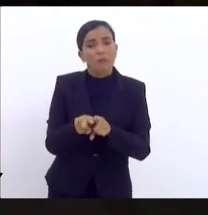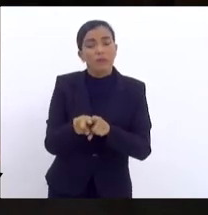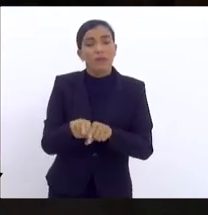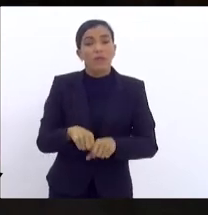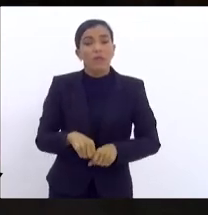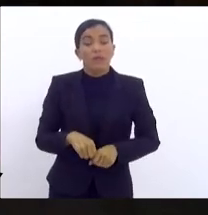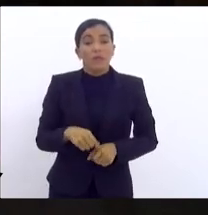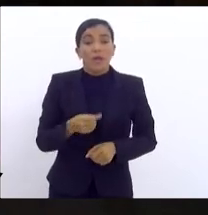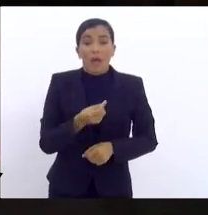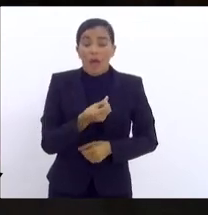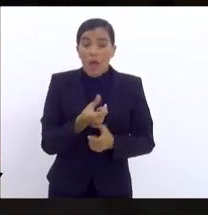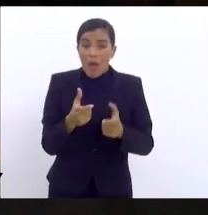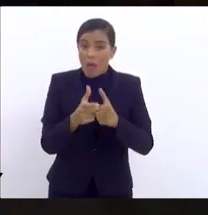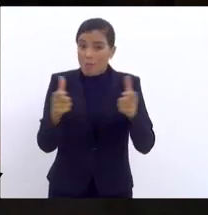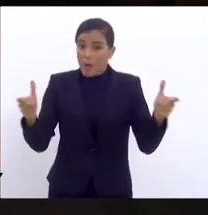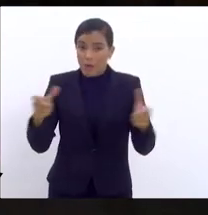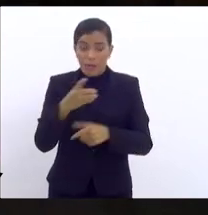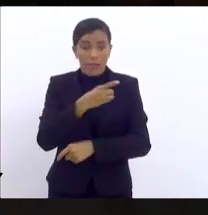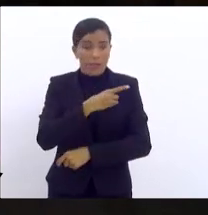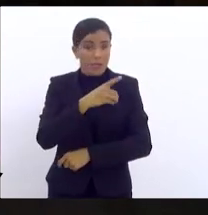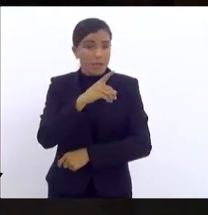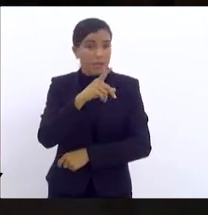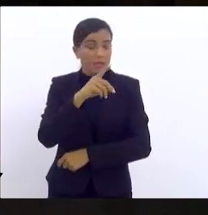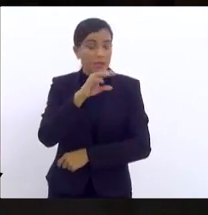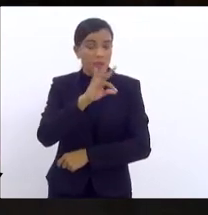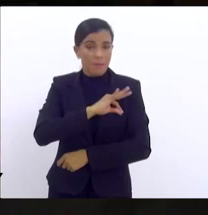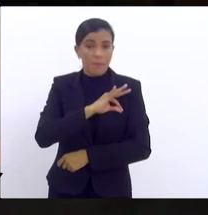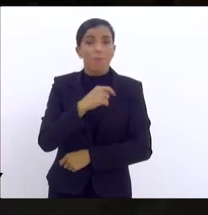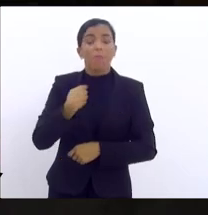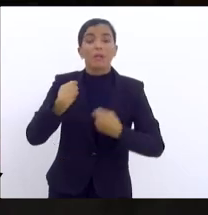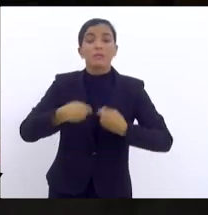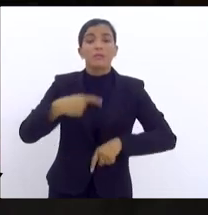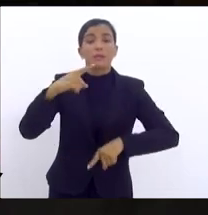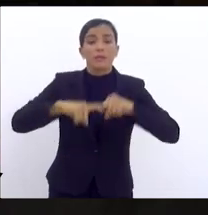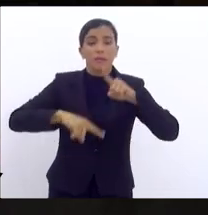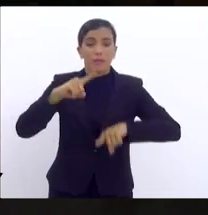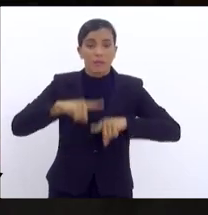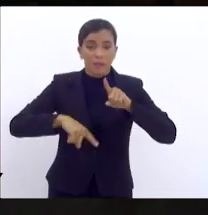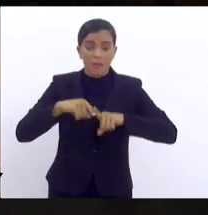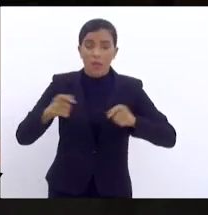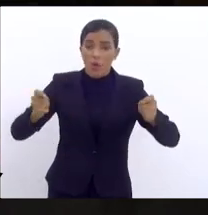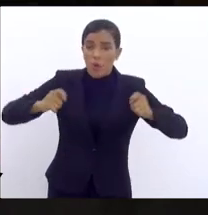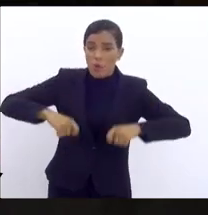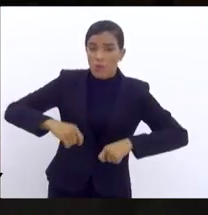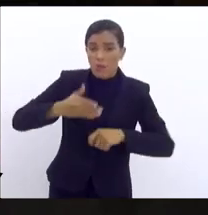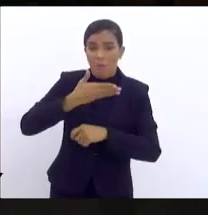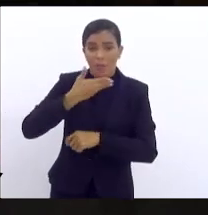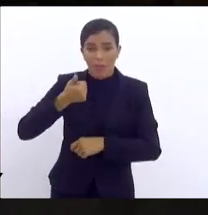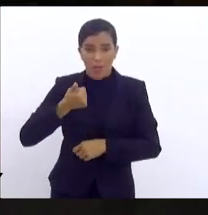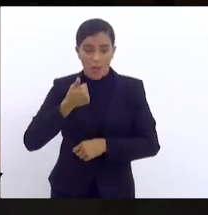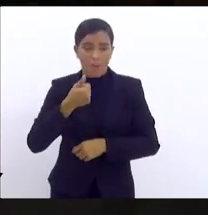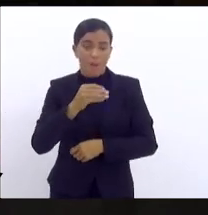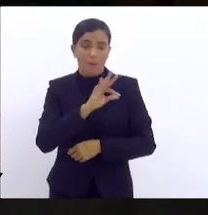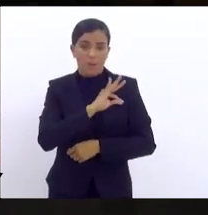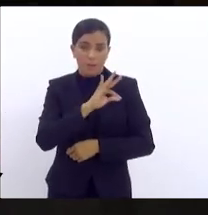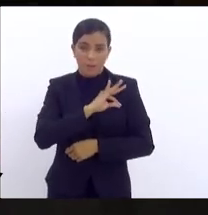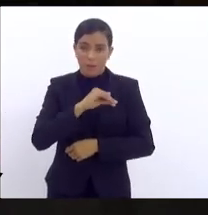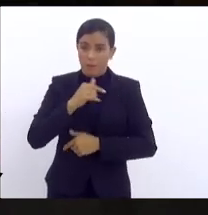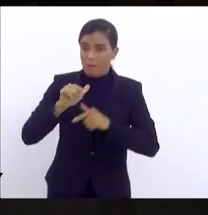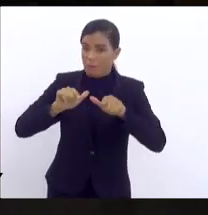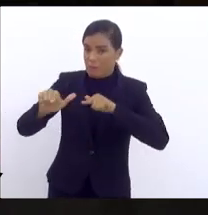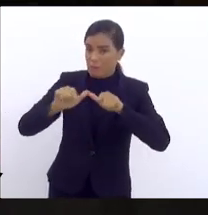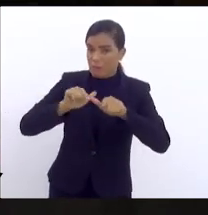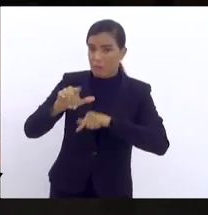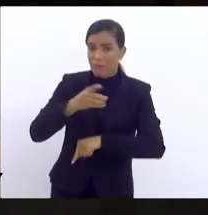toda essa maioria dessa delegacias precisam de reforma precisa de equipamento precisa de condições melhores de trabalho para os policiais que trabalham na delegacia